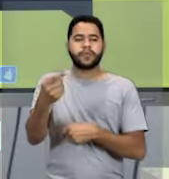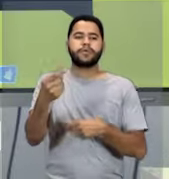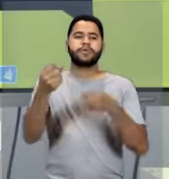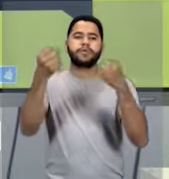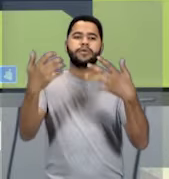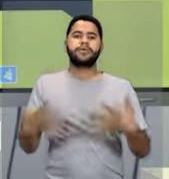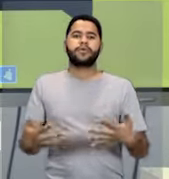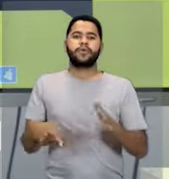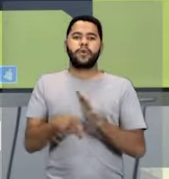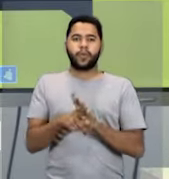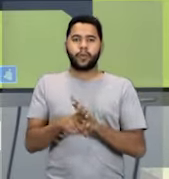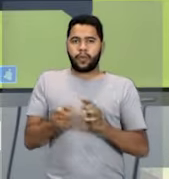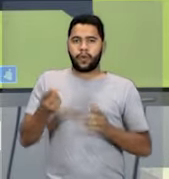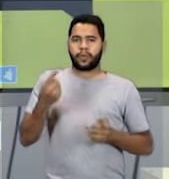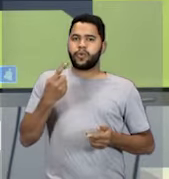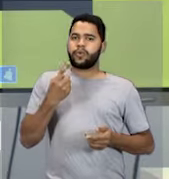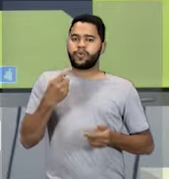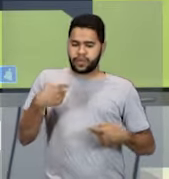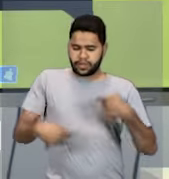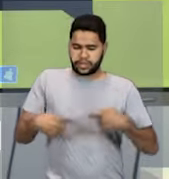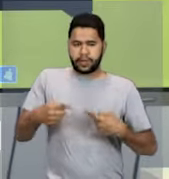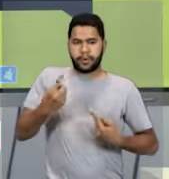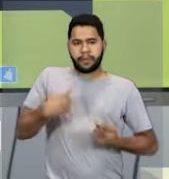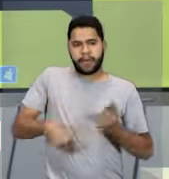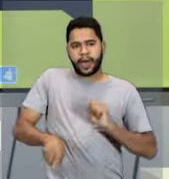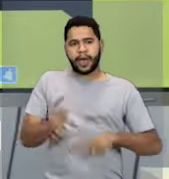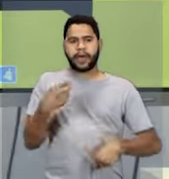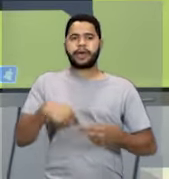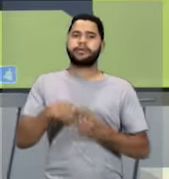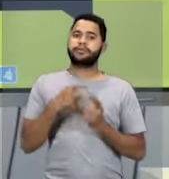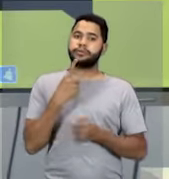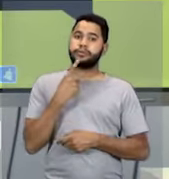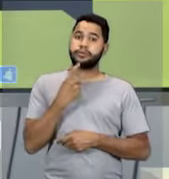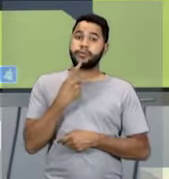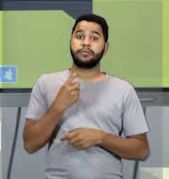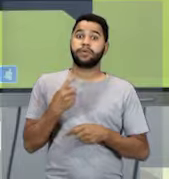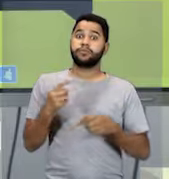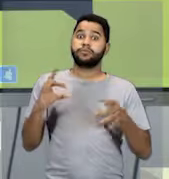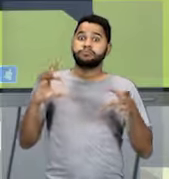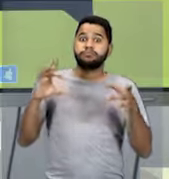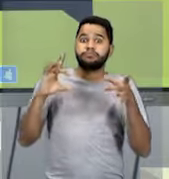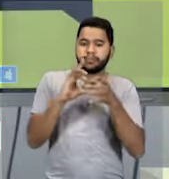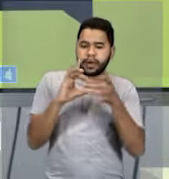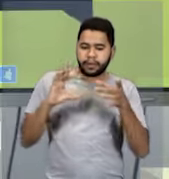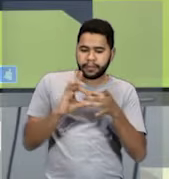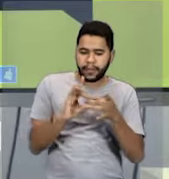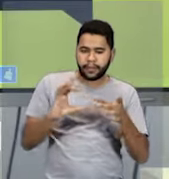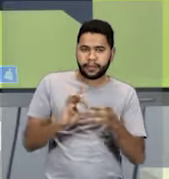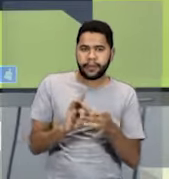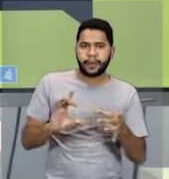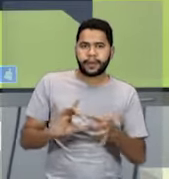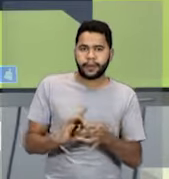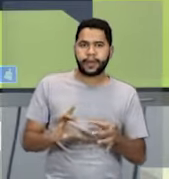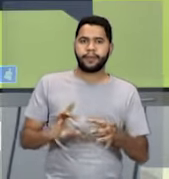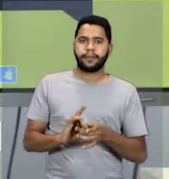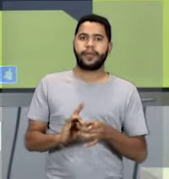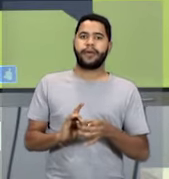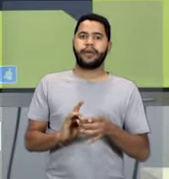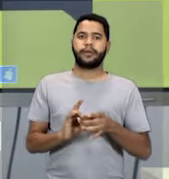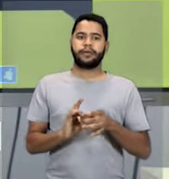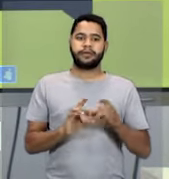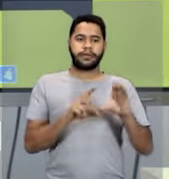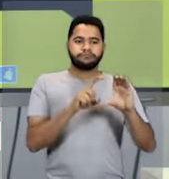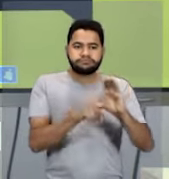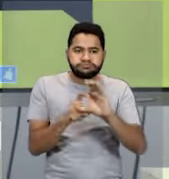o circulatório, mas isso tudo está interligado, o organismo, a vida